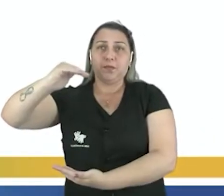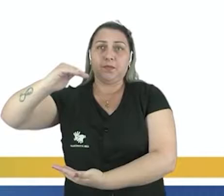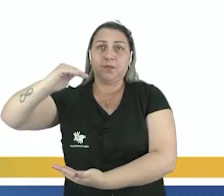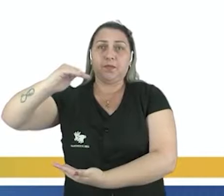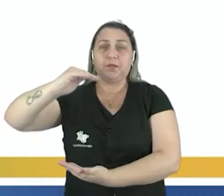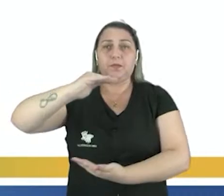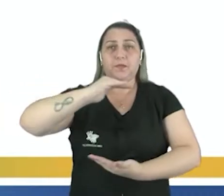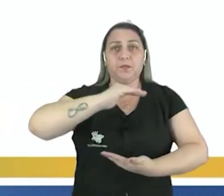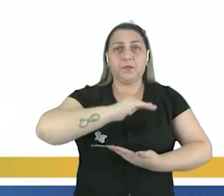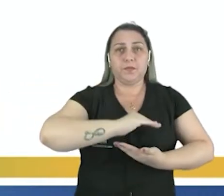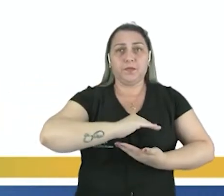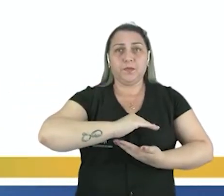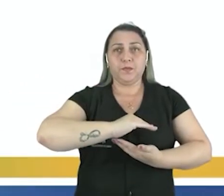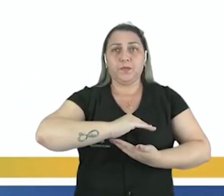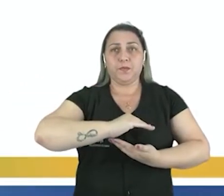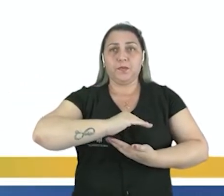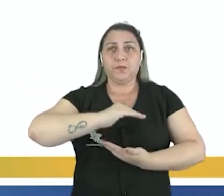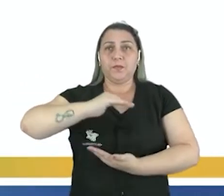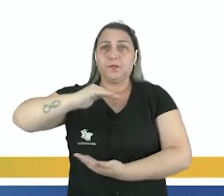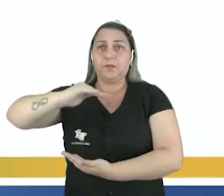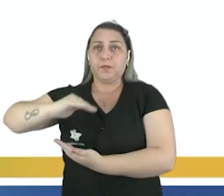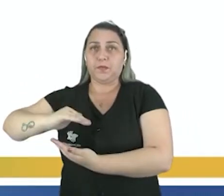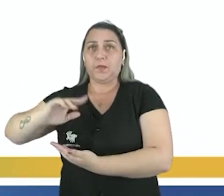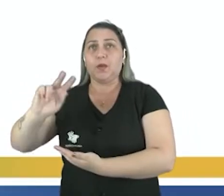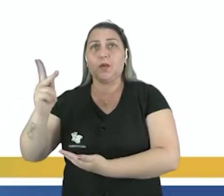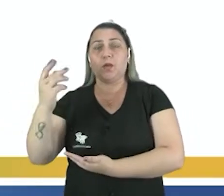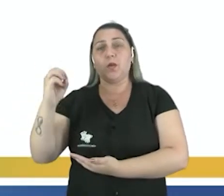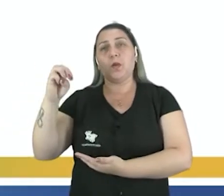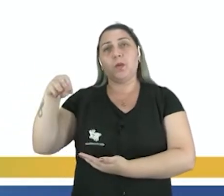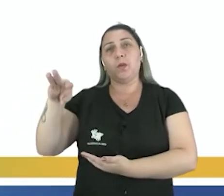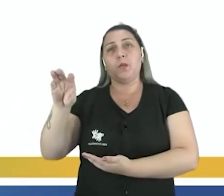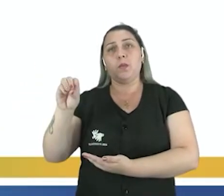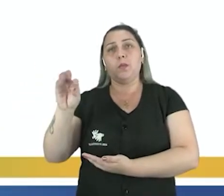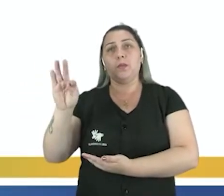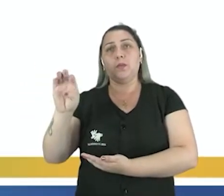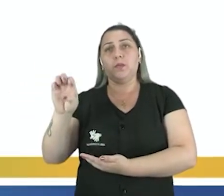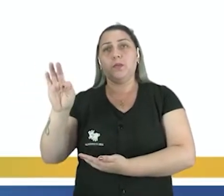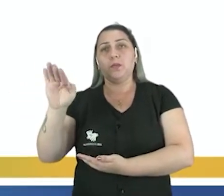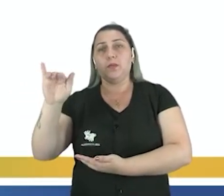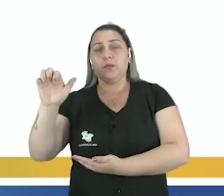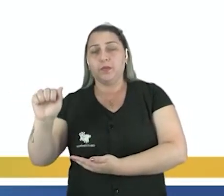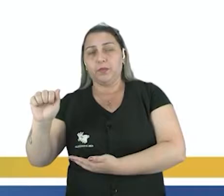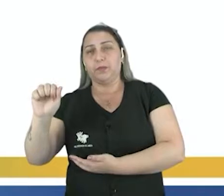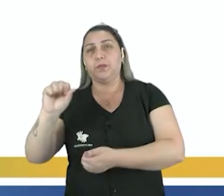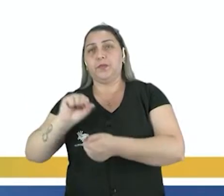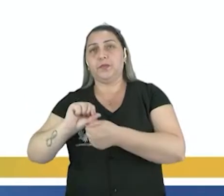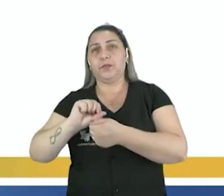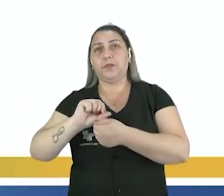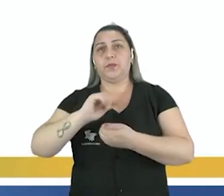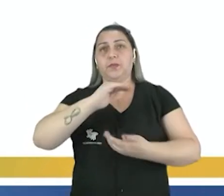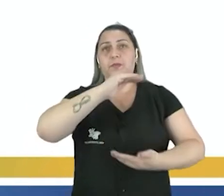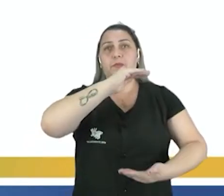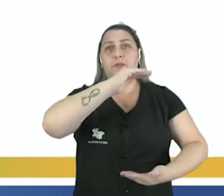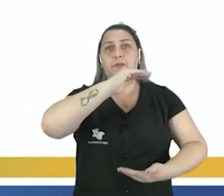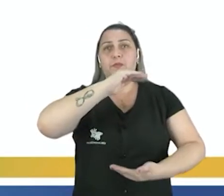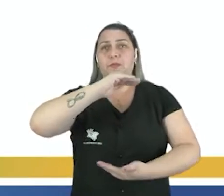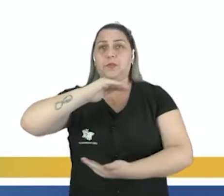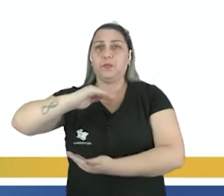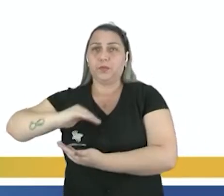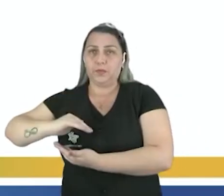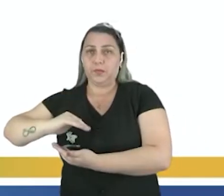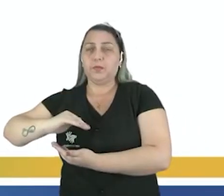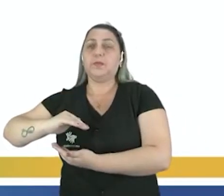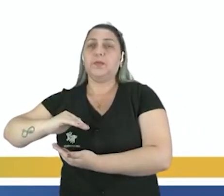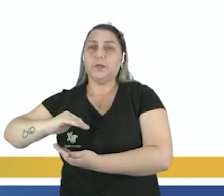Que transformação geométrica foi essa? A homotetia. Eu peguei a imagem maior e fiz uma redução dela e